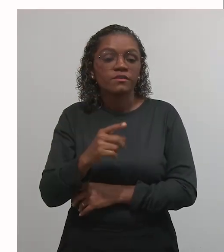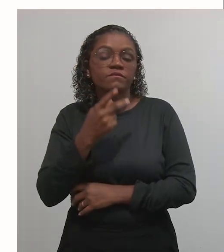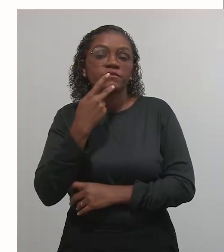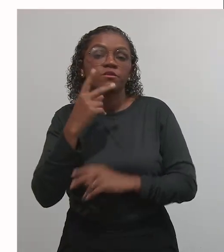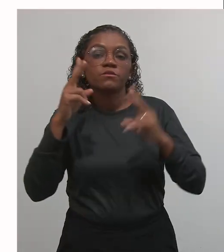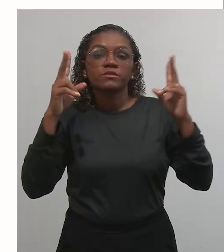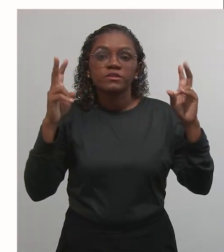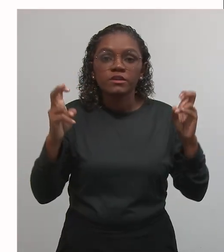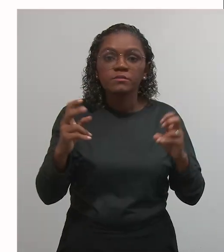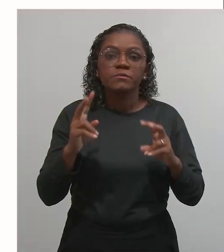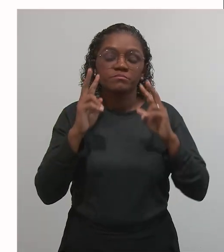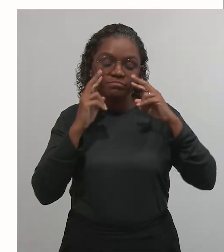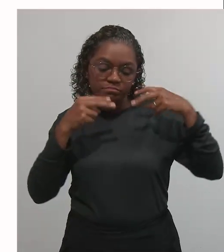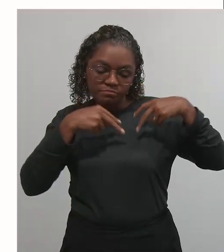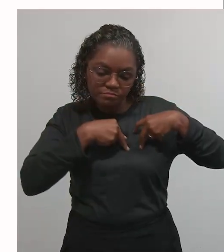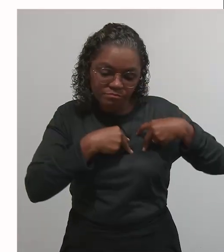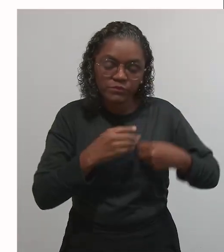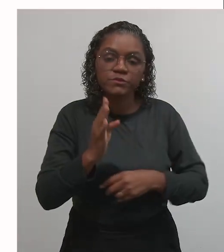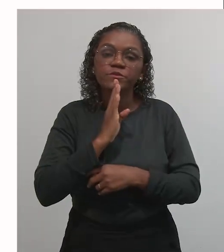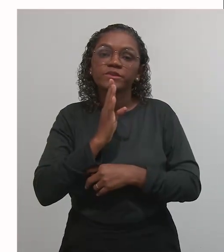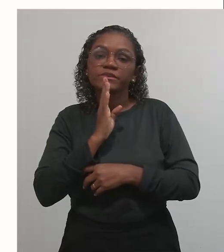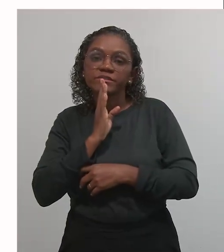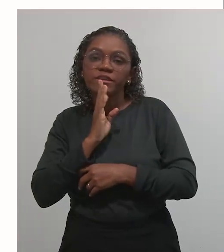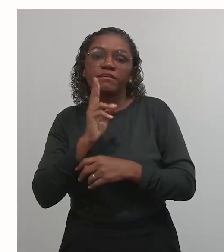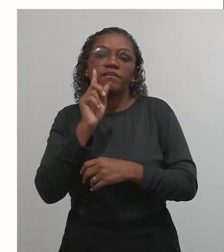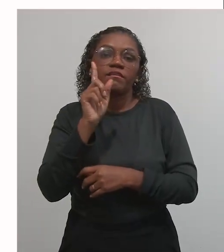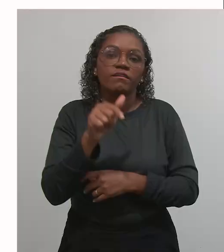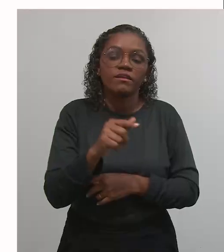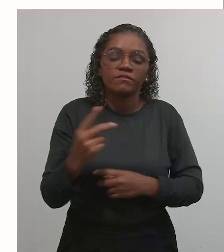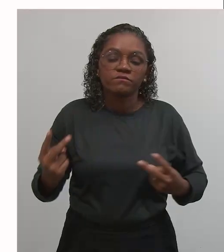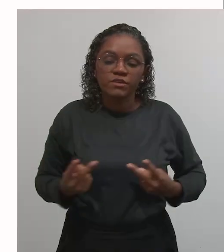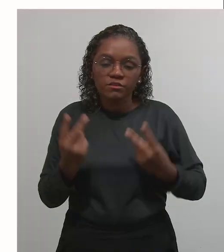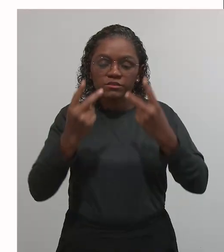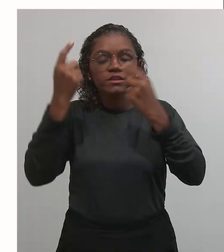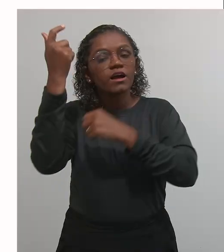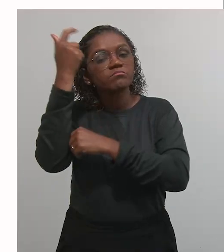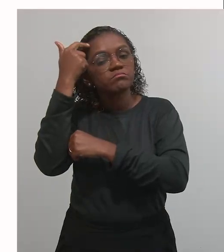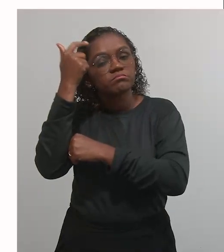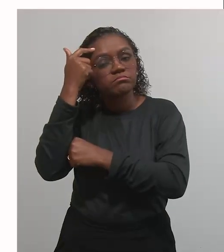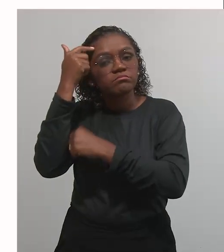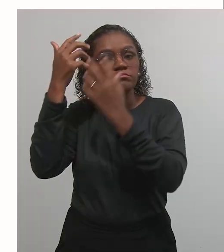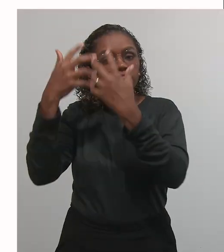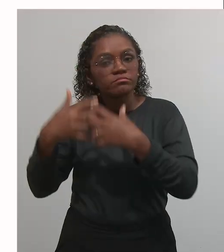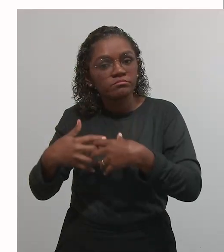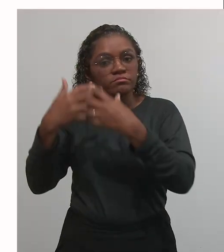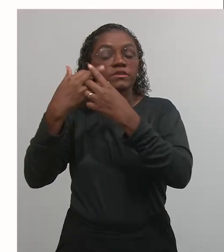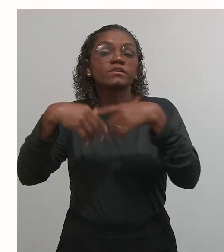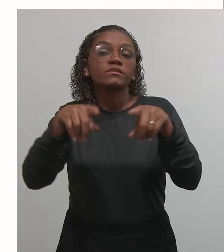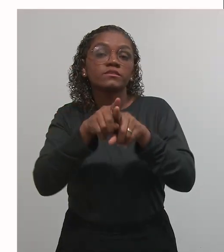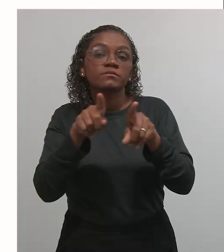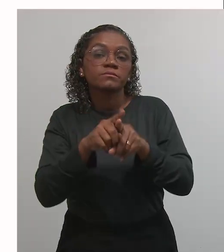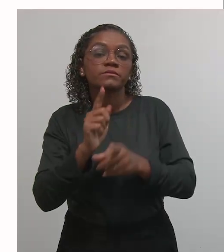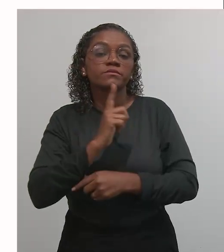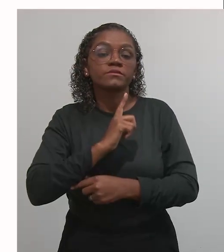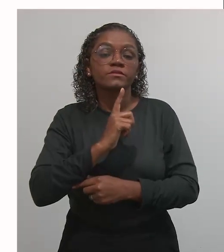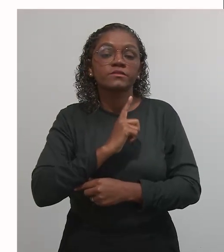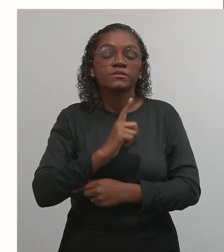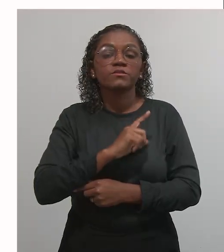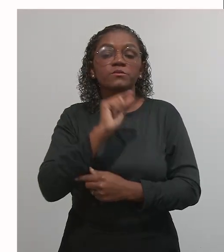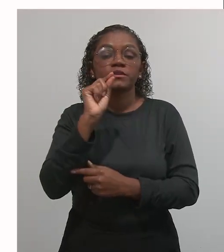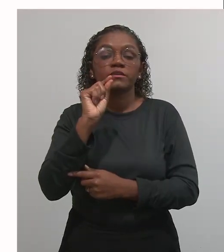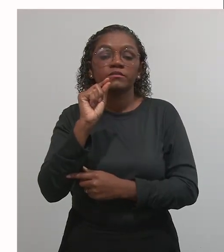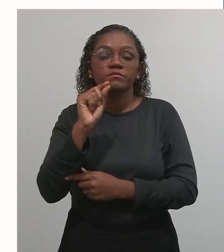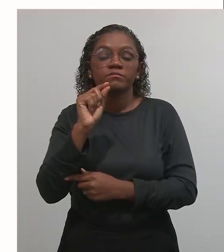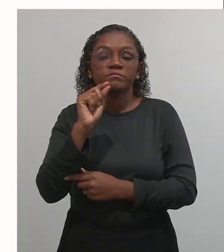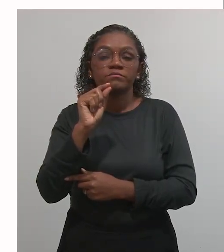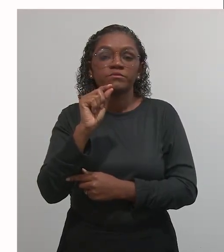nessa valorização do pensamento, nessa valorização do conhecimento. E depois dele, né, o seu aluno,